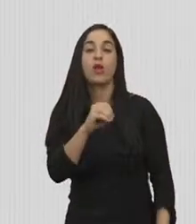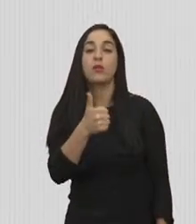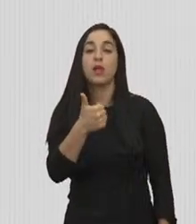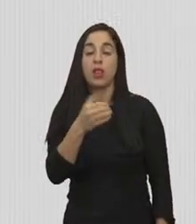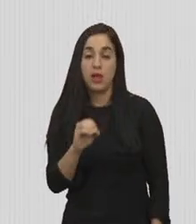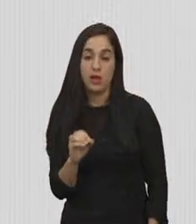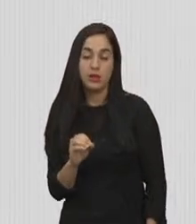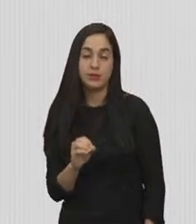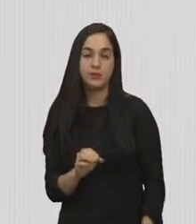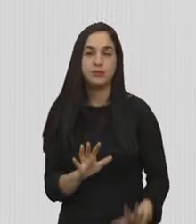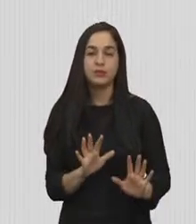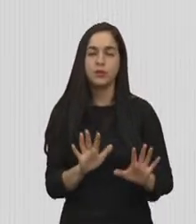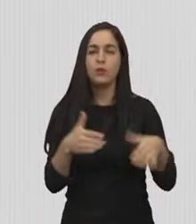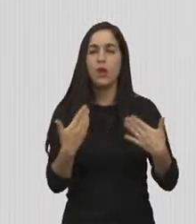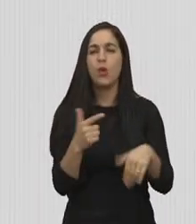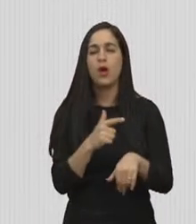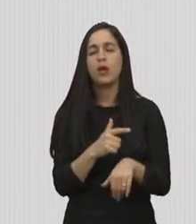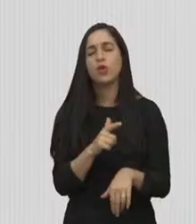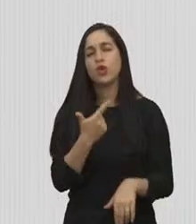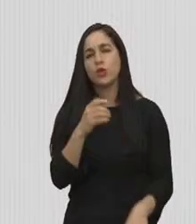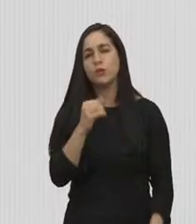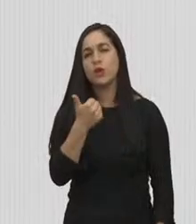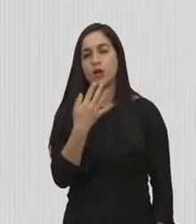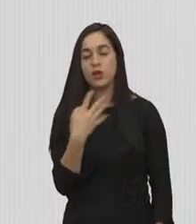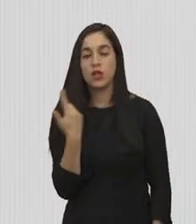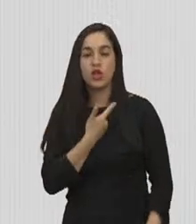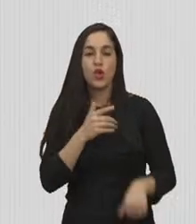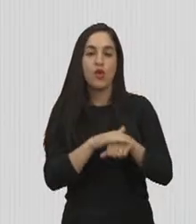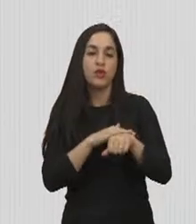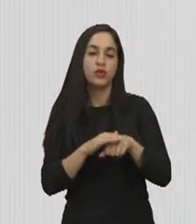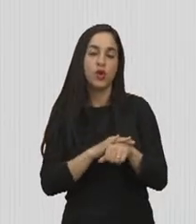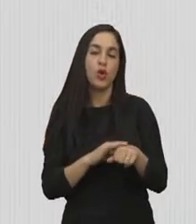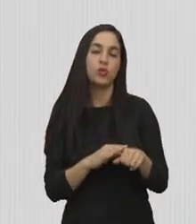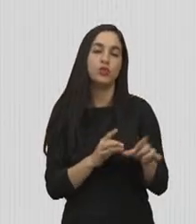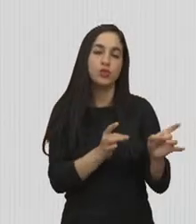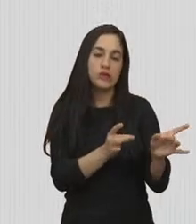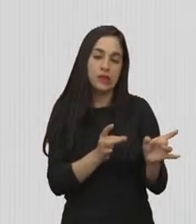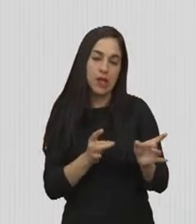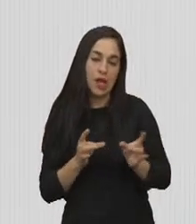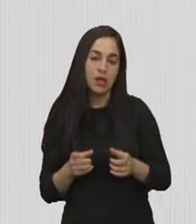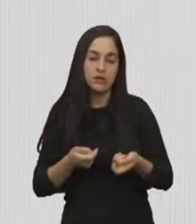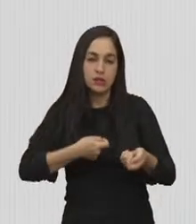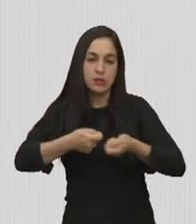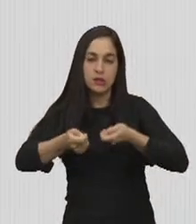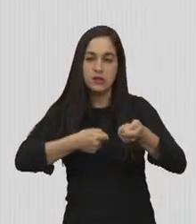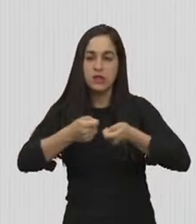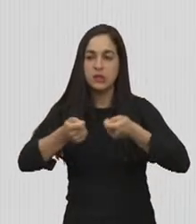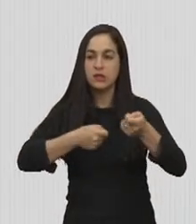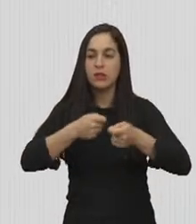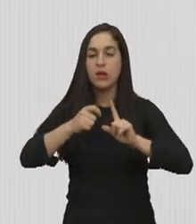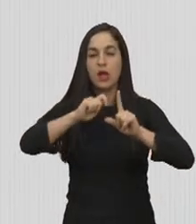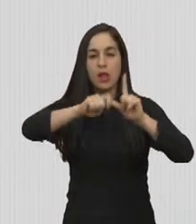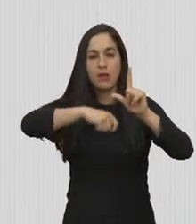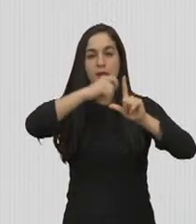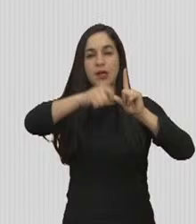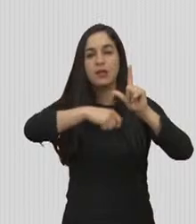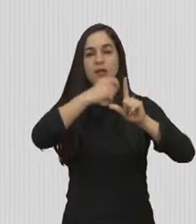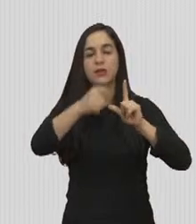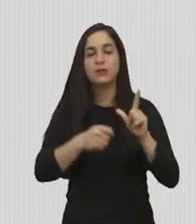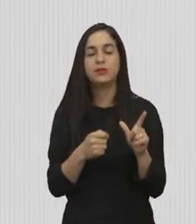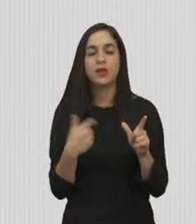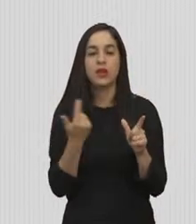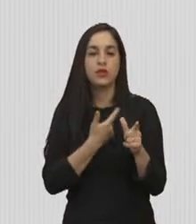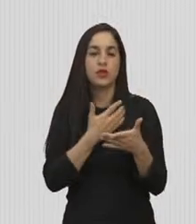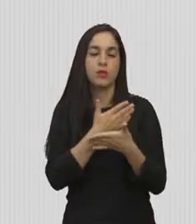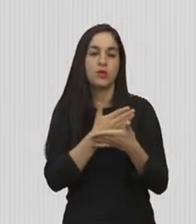começou com 2 técnicos em administração e logística, e logo na sequência, a gente já, em 2015, abriu o bacharelado em administração,